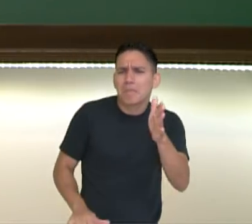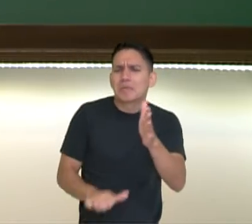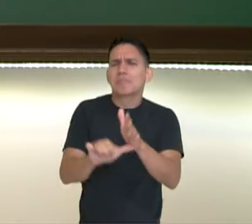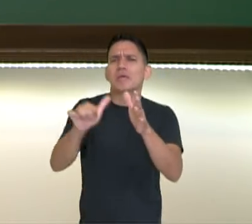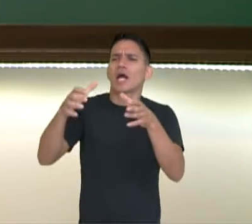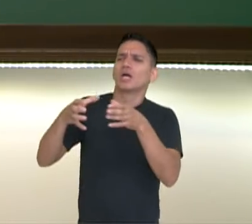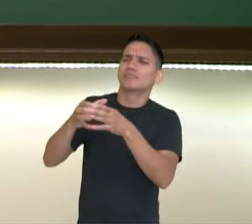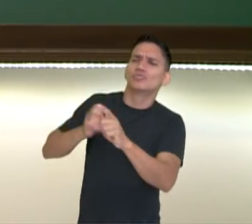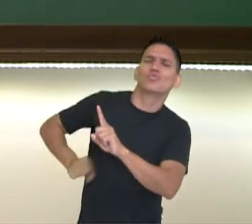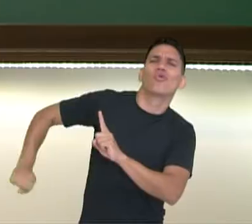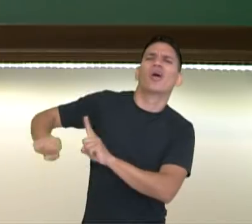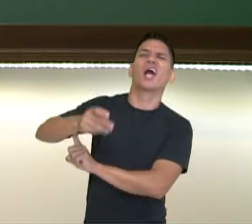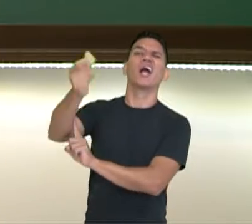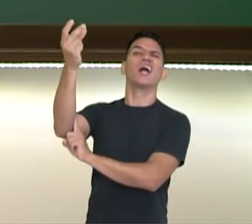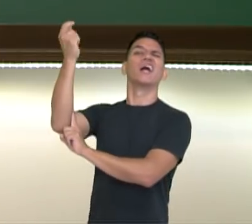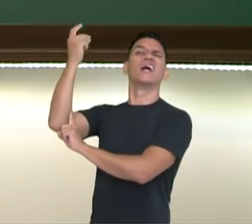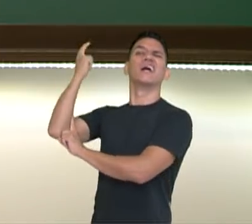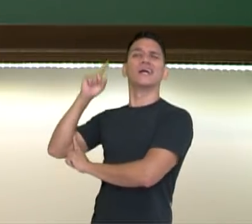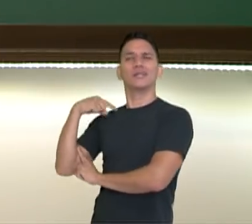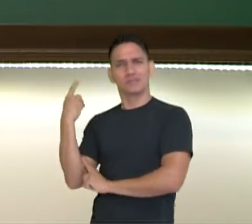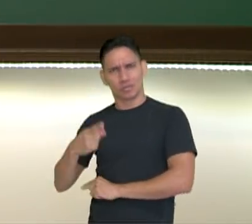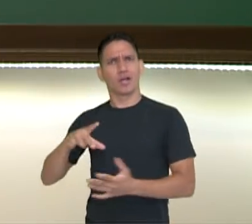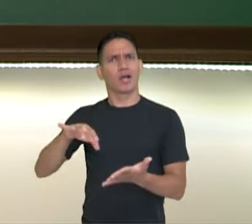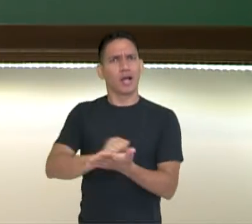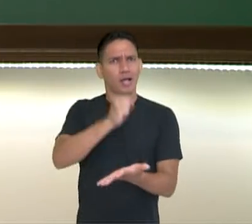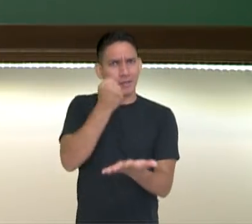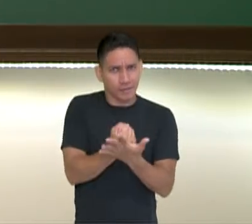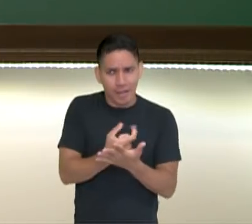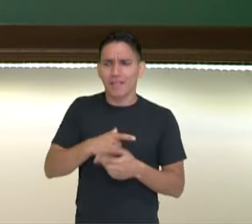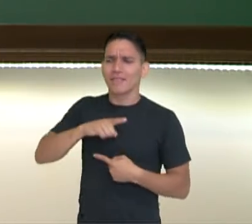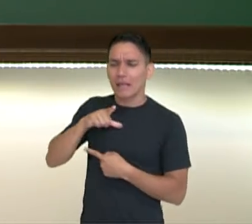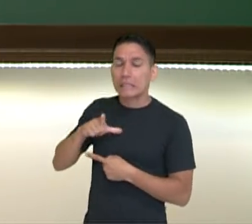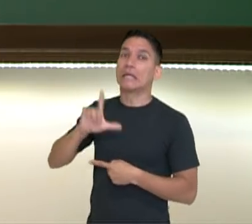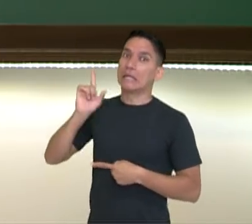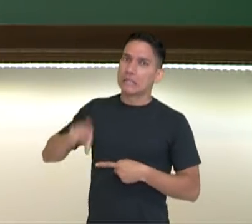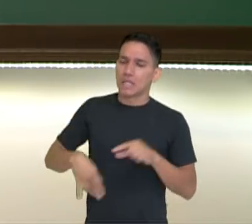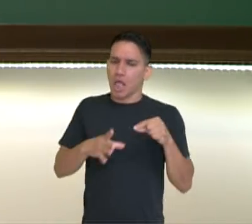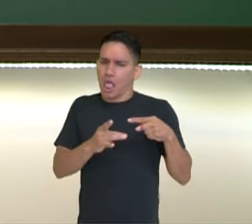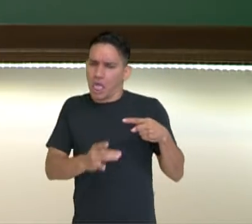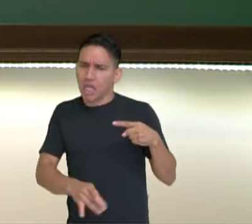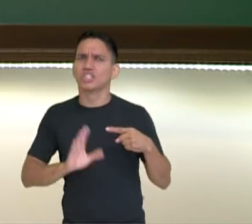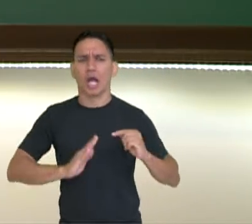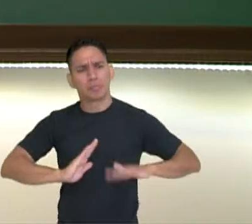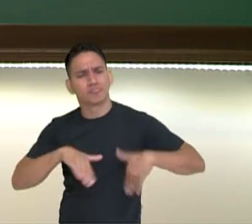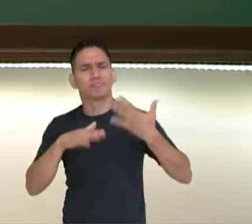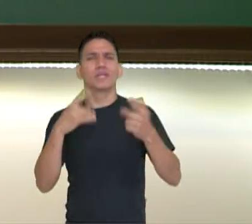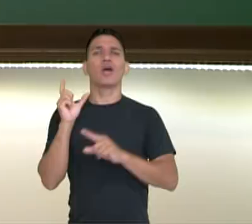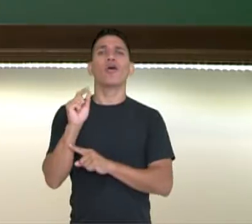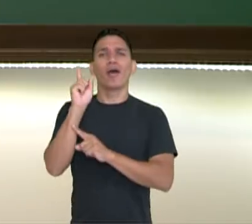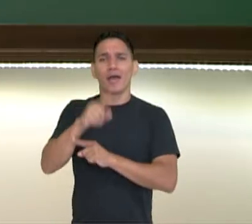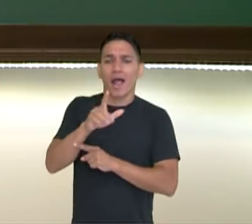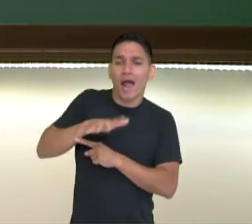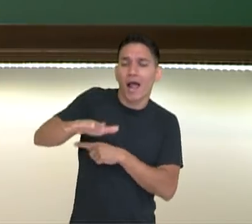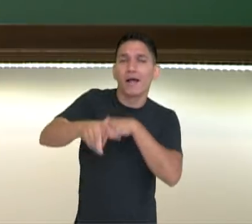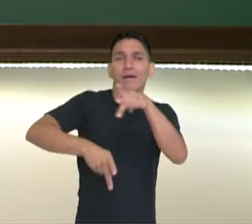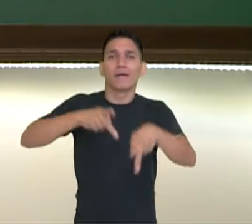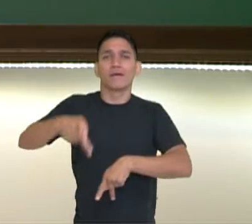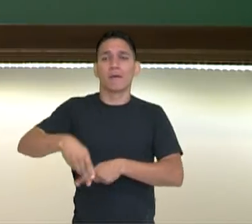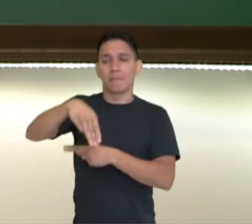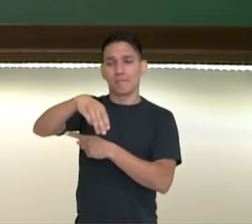sociedades antigas aí que nós temos registros. Uma sociedade complexa, já desenvolvida, que era os povos da região